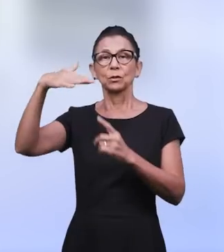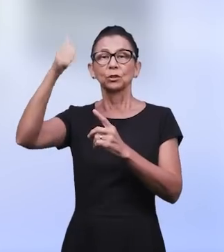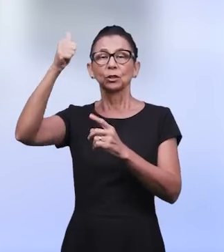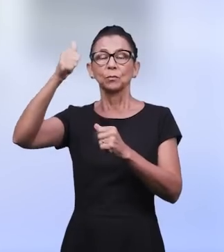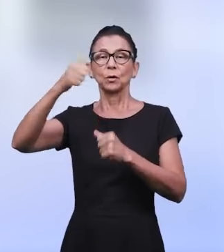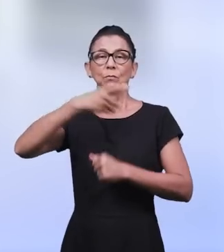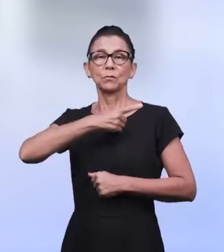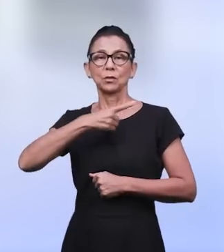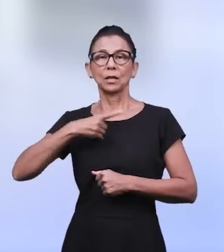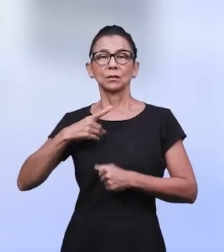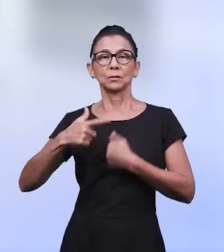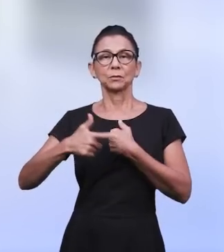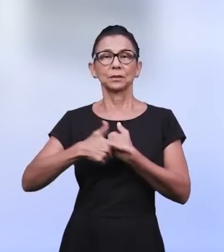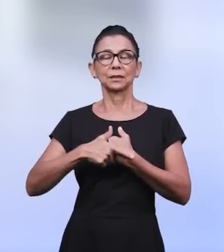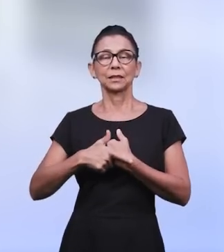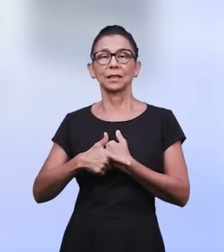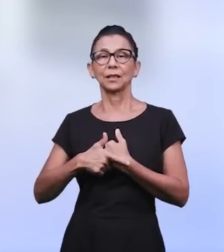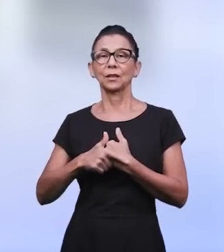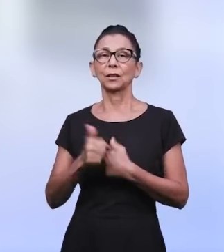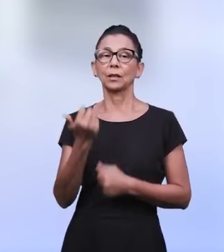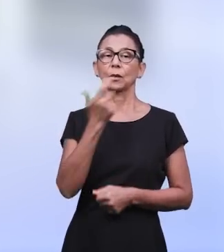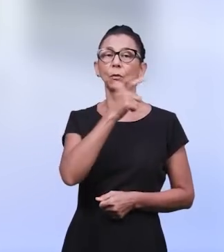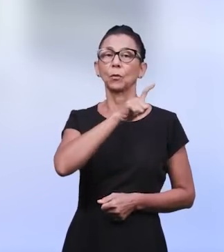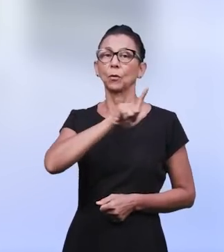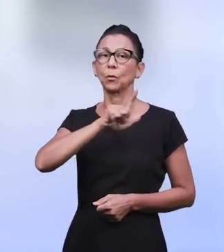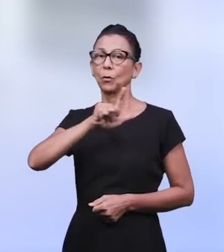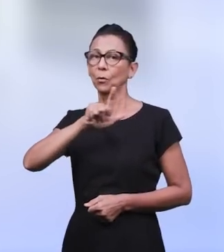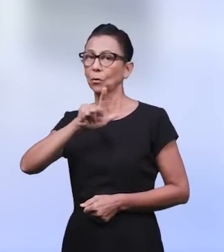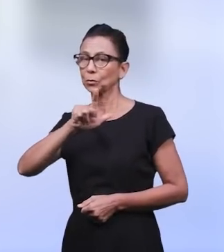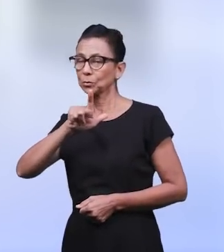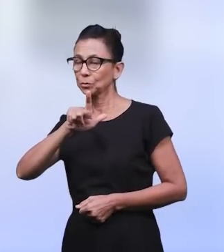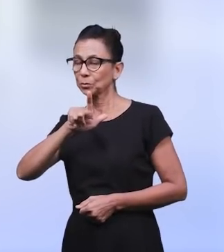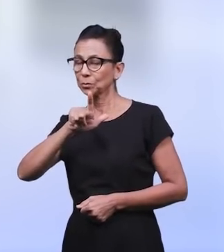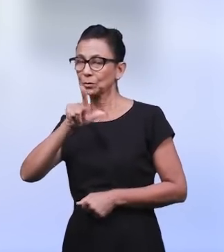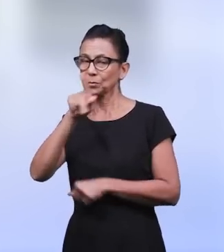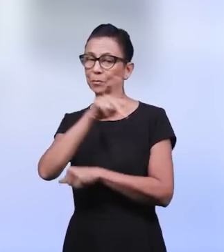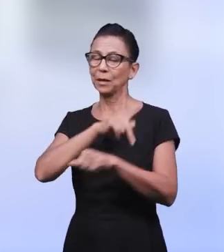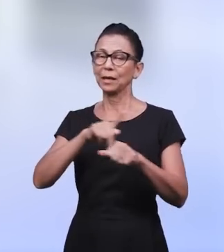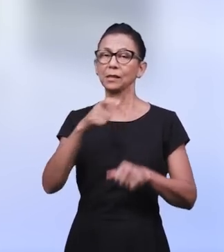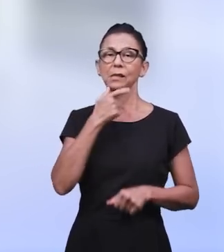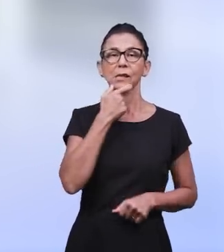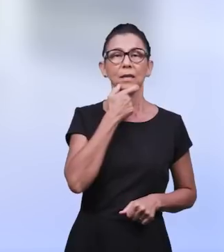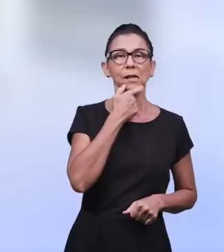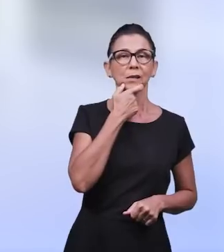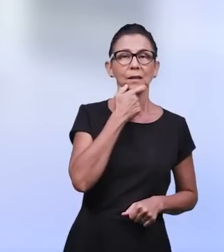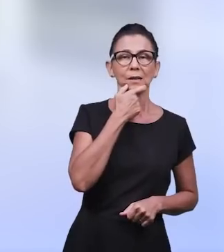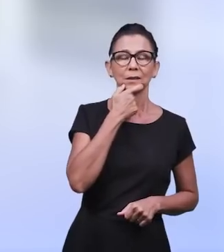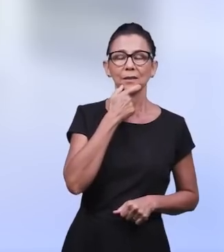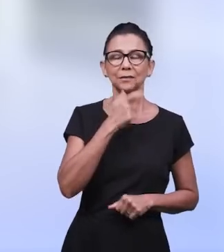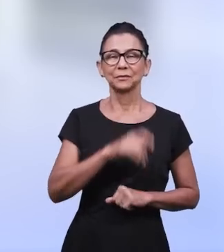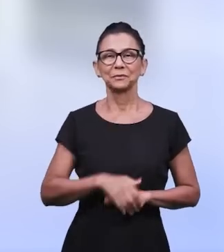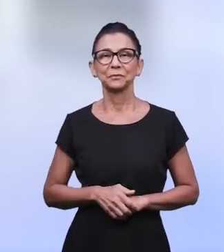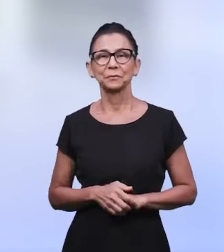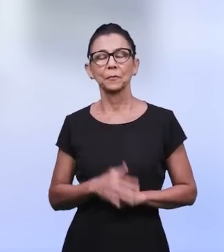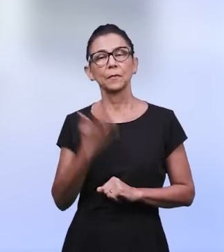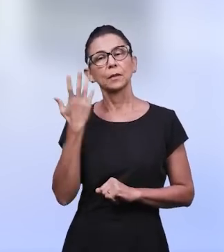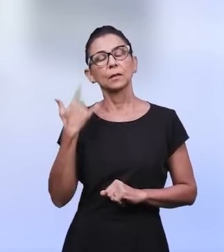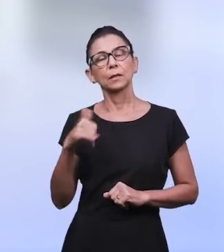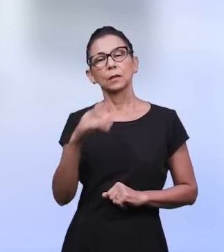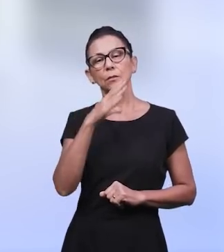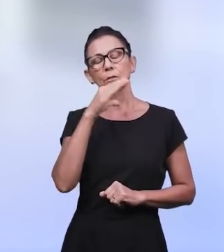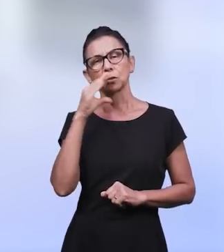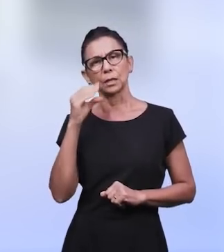Aleluia! Agora, mudando de país e indo para a Inglaterra, as crianças, intermediários e adolescentes das igrejas